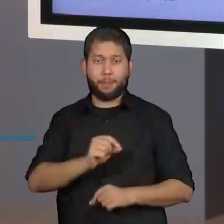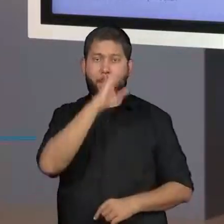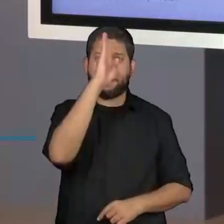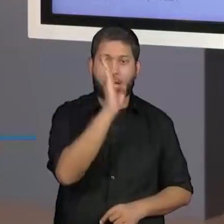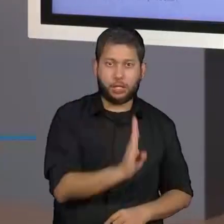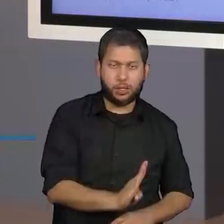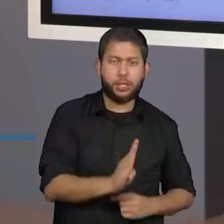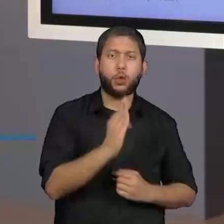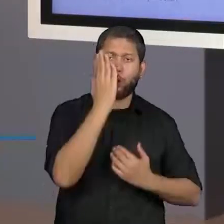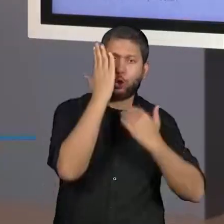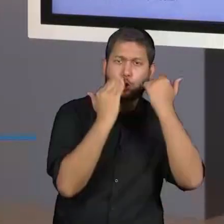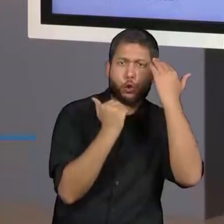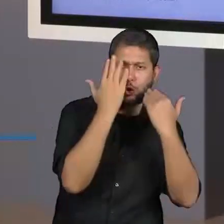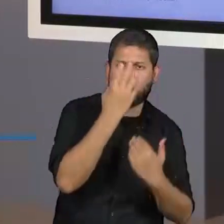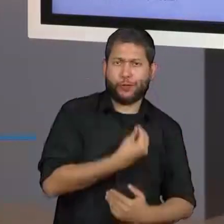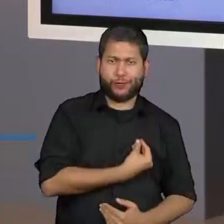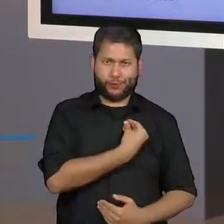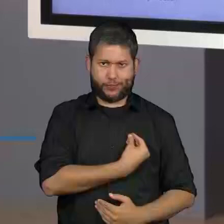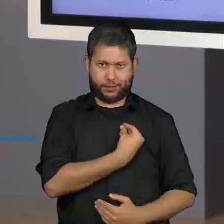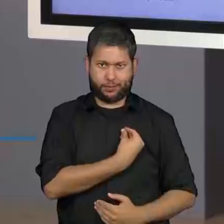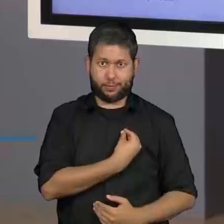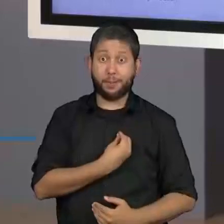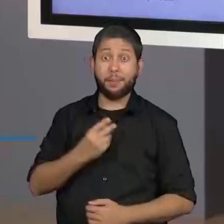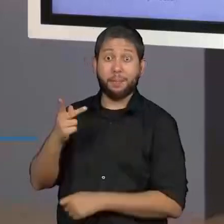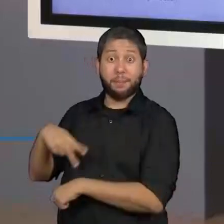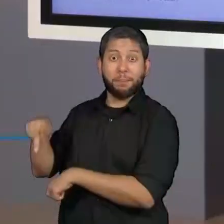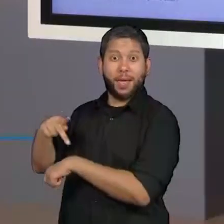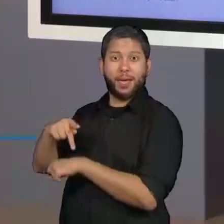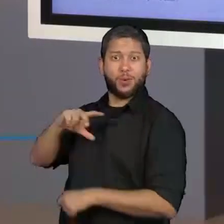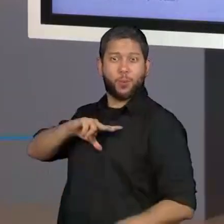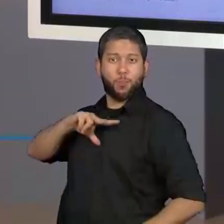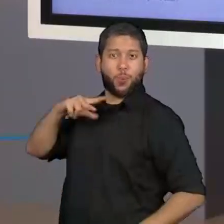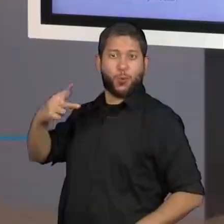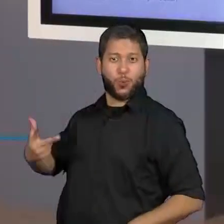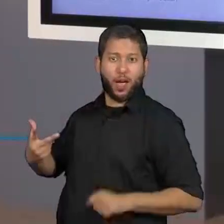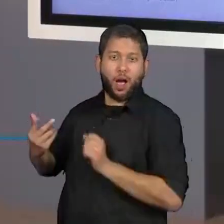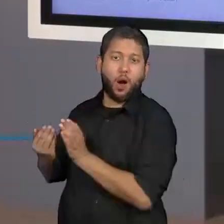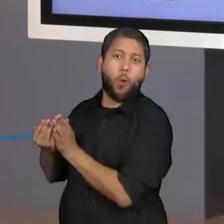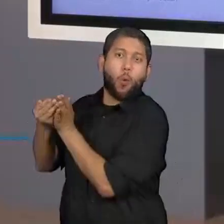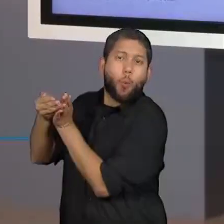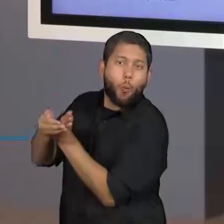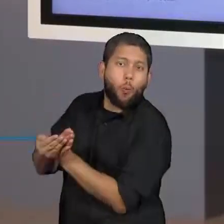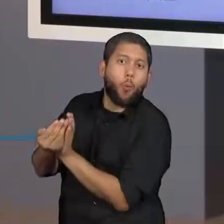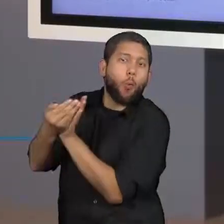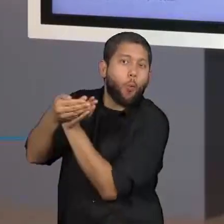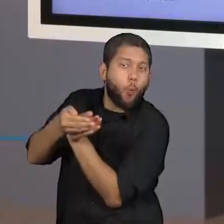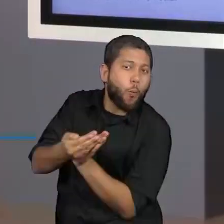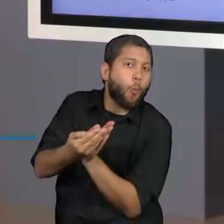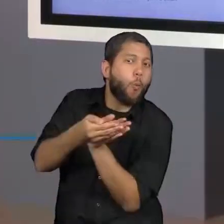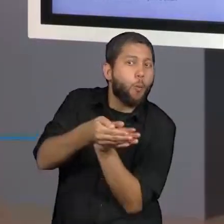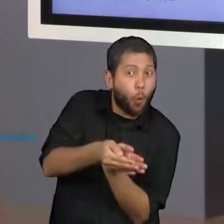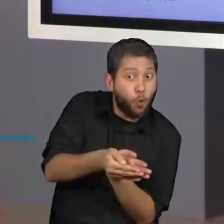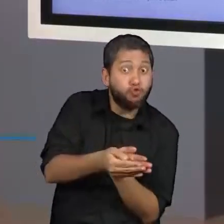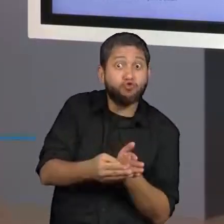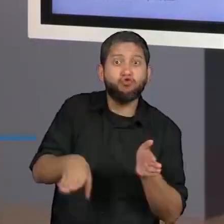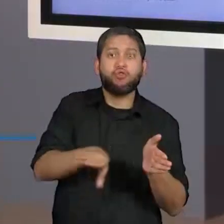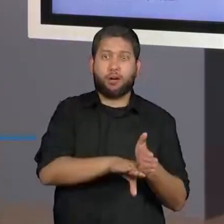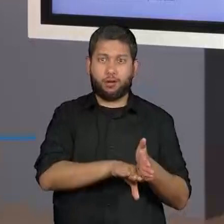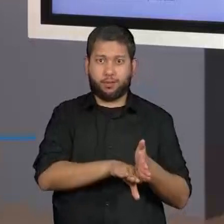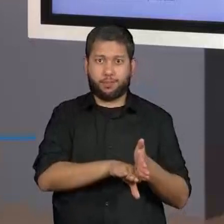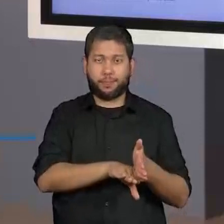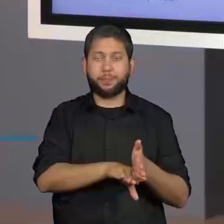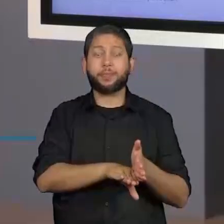portugueses aqui. Então, primeiro aqui já tinha os povos originários, que eram os indígenas,